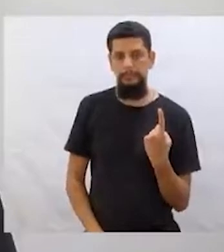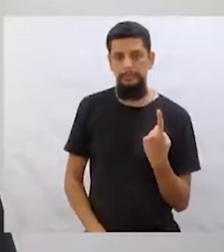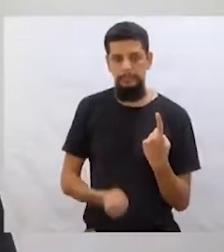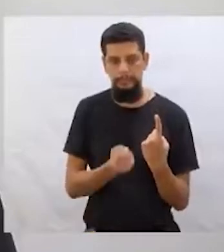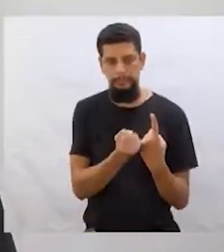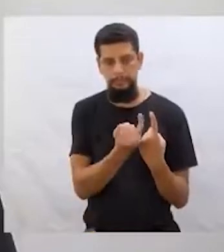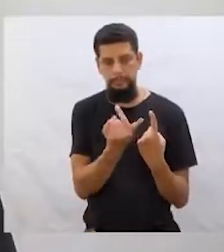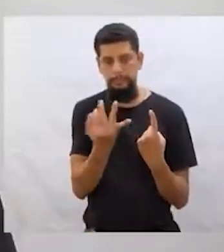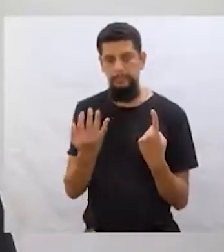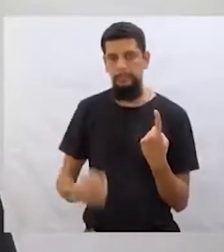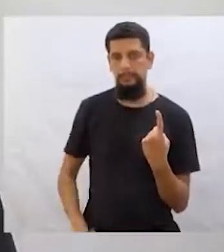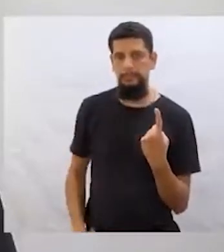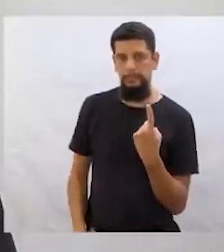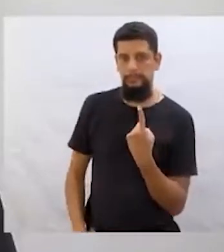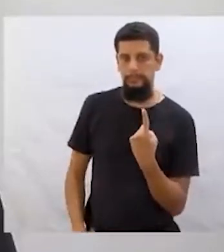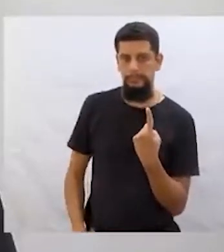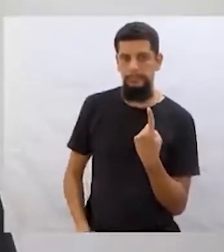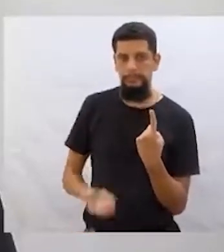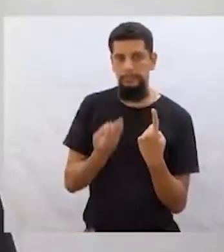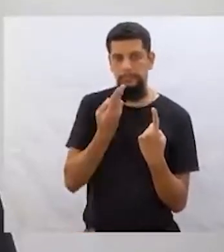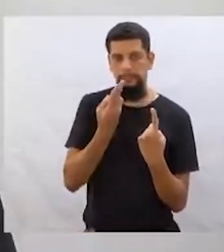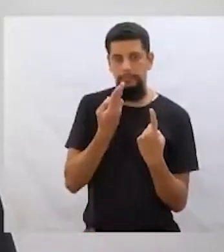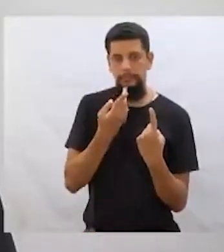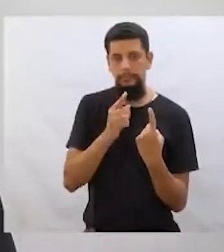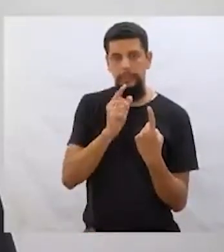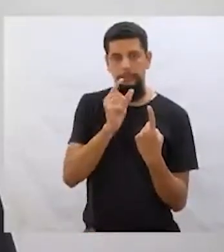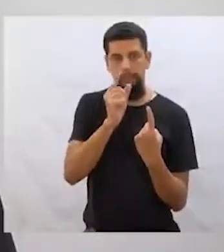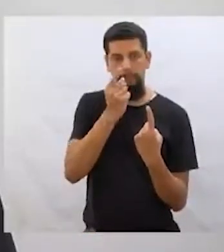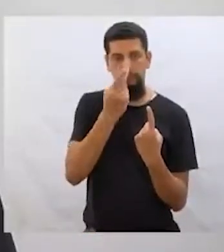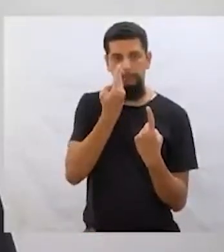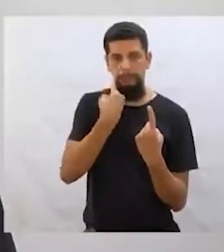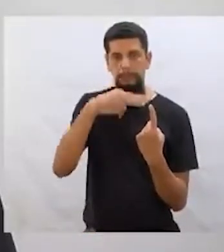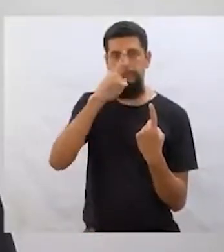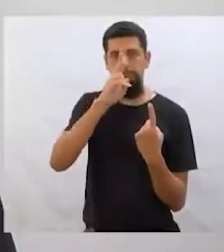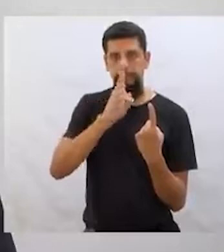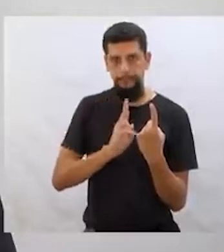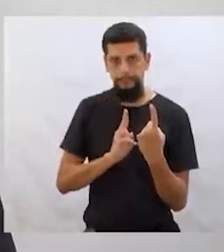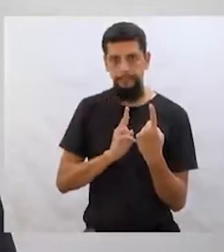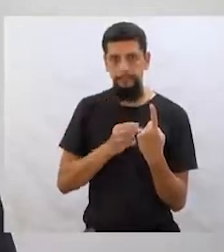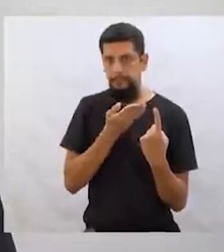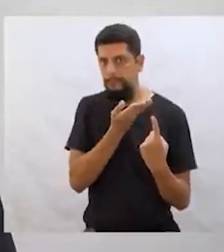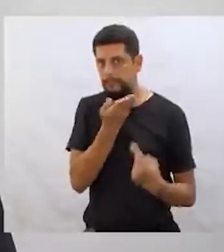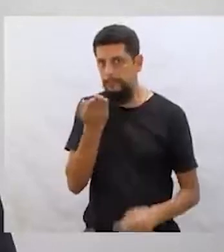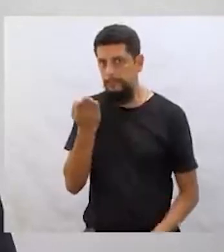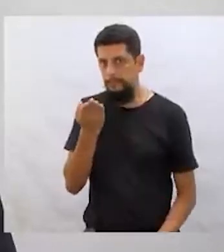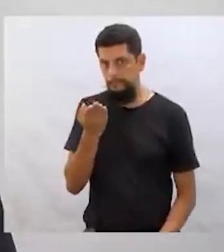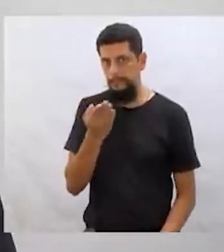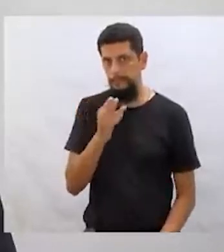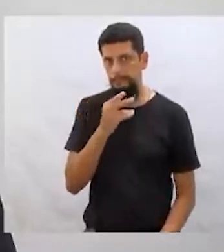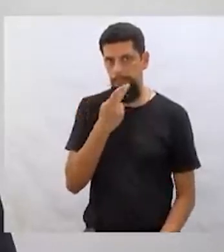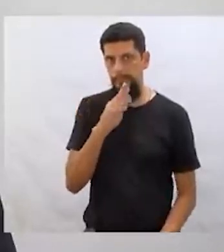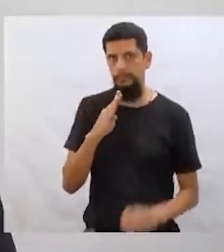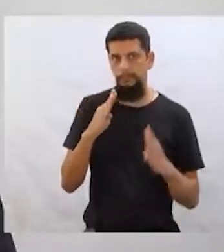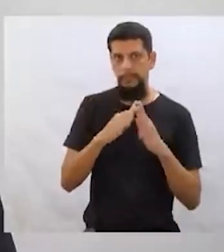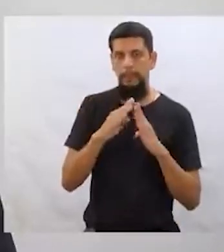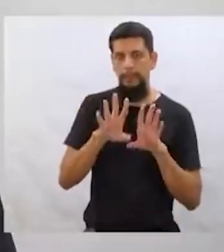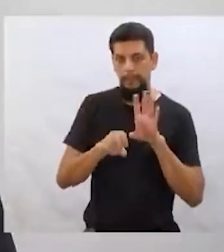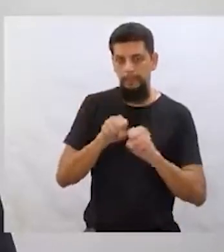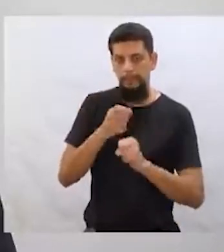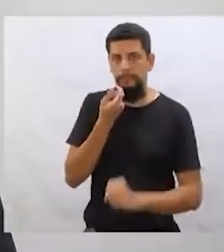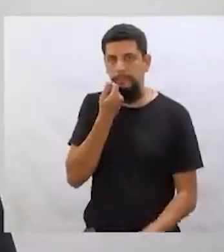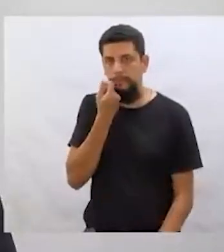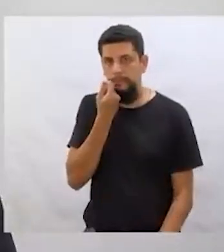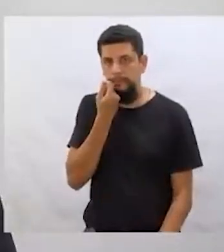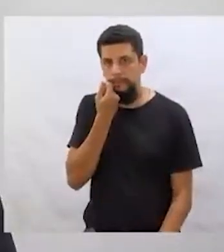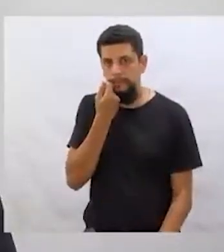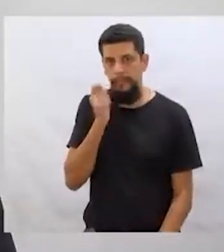1 e aqui vou pegar um palito. Vocês em casa podem pegar um lápis,